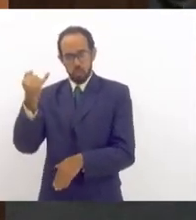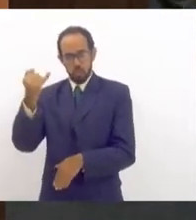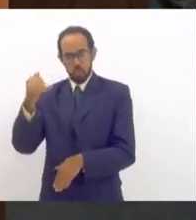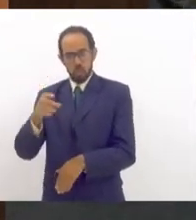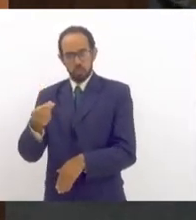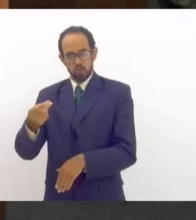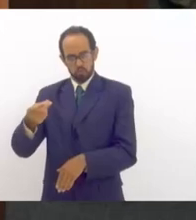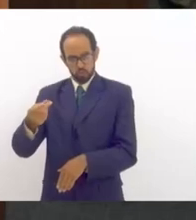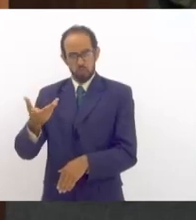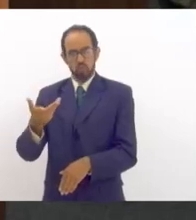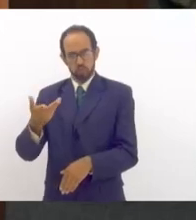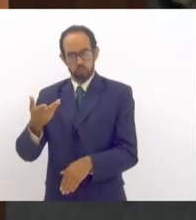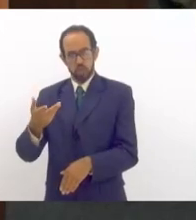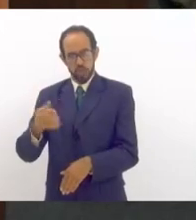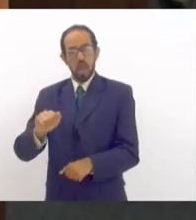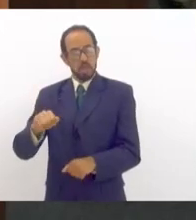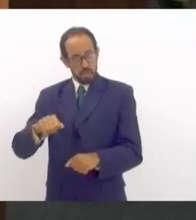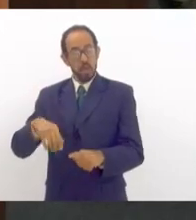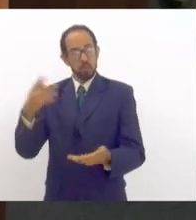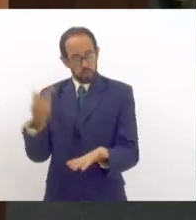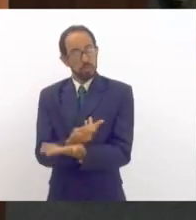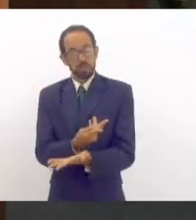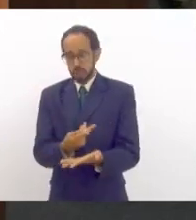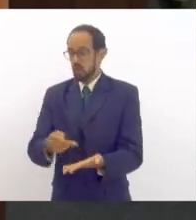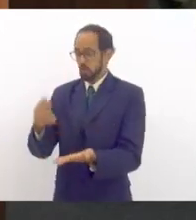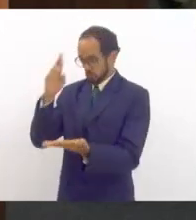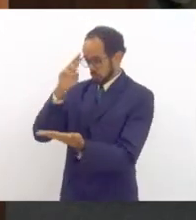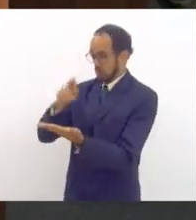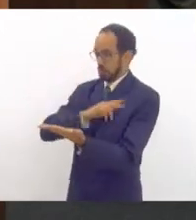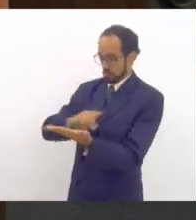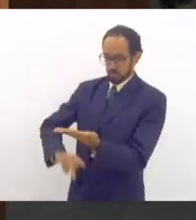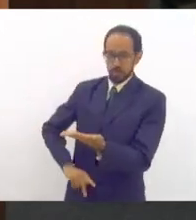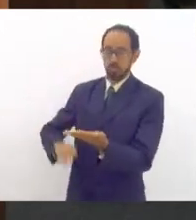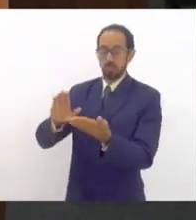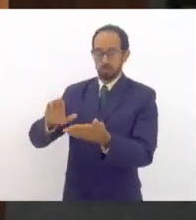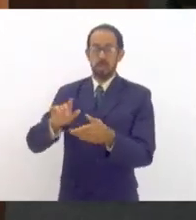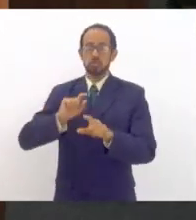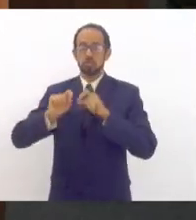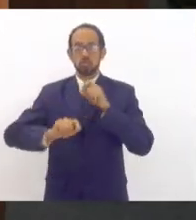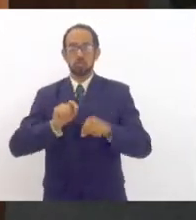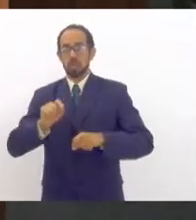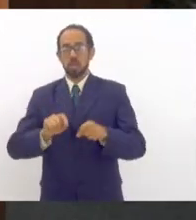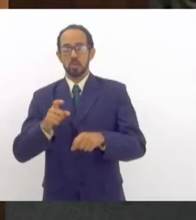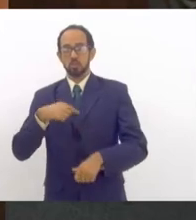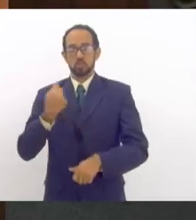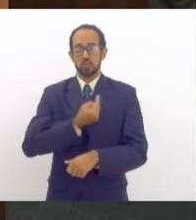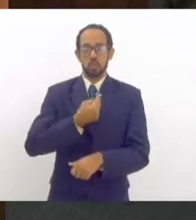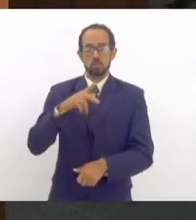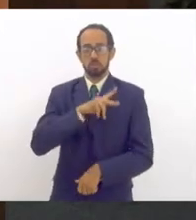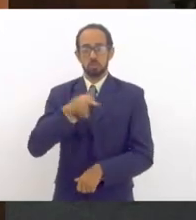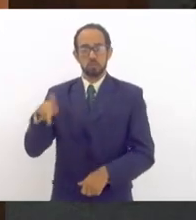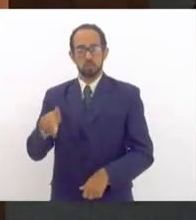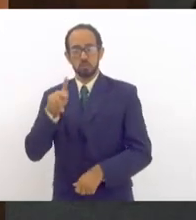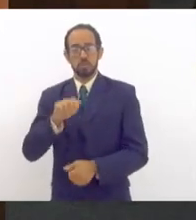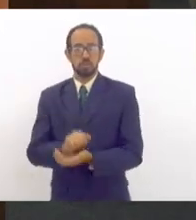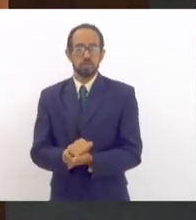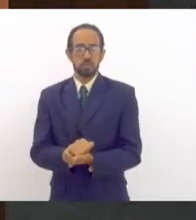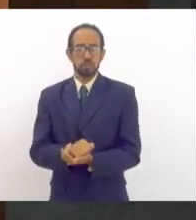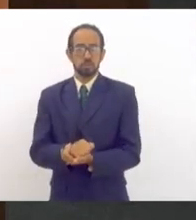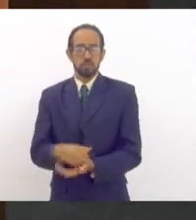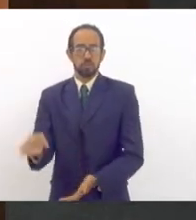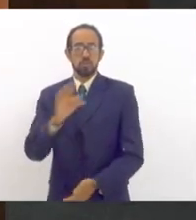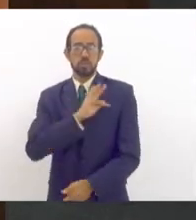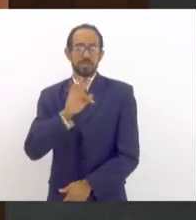Estado cresceram acima da inflação Só que os nossos professores os nossos policiais os nossos